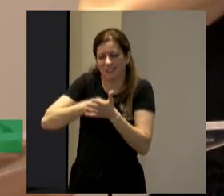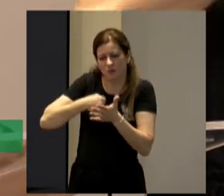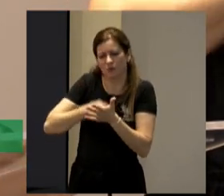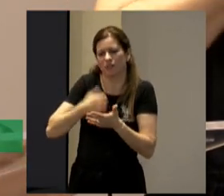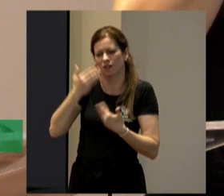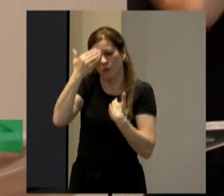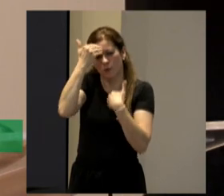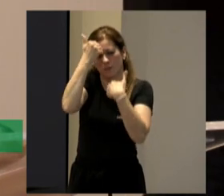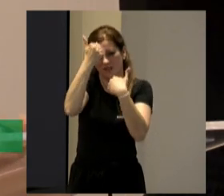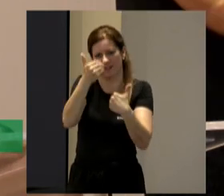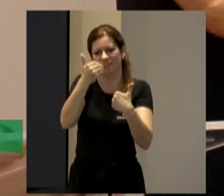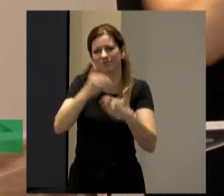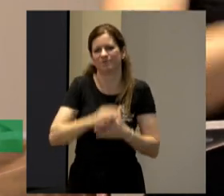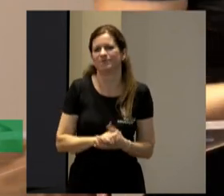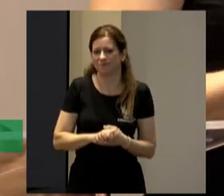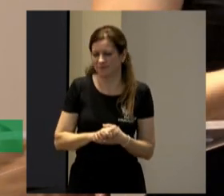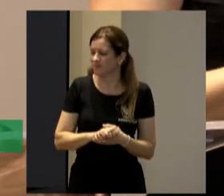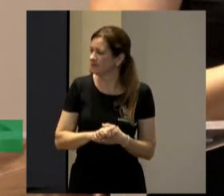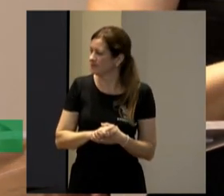gratidão